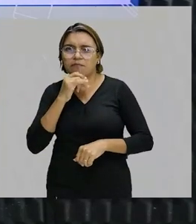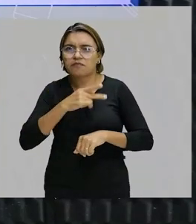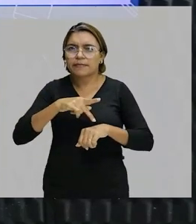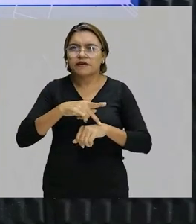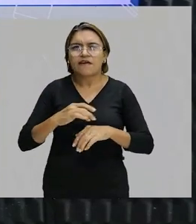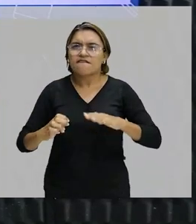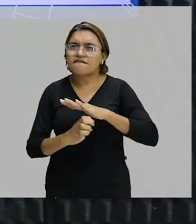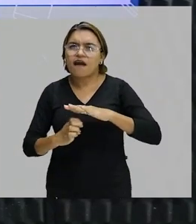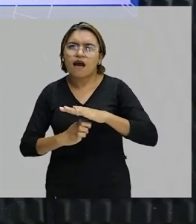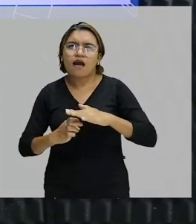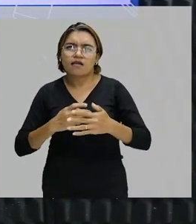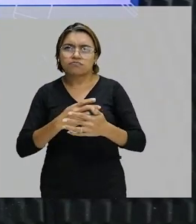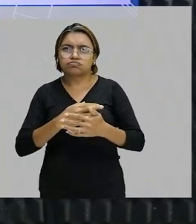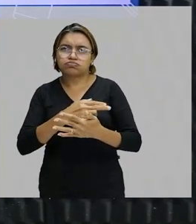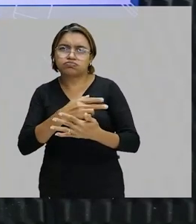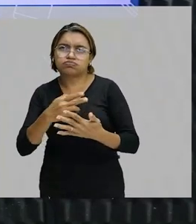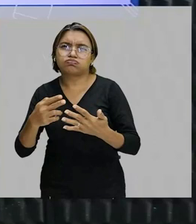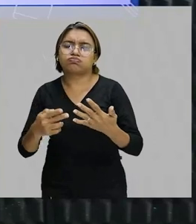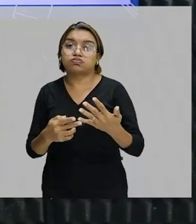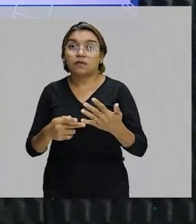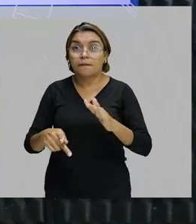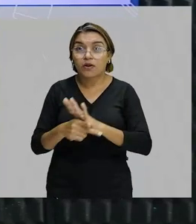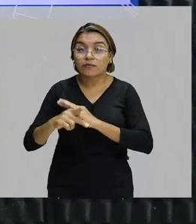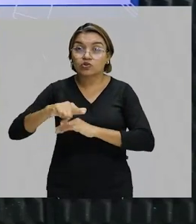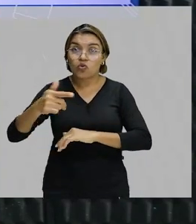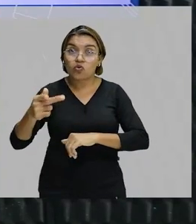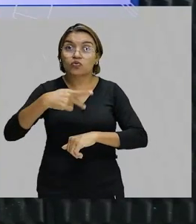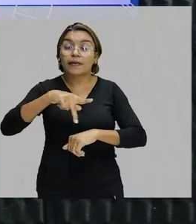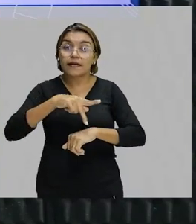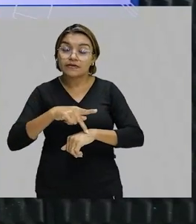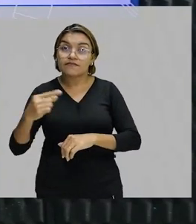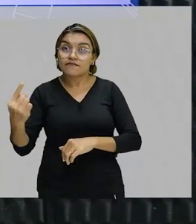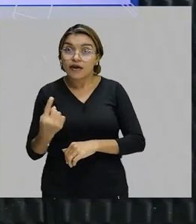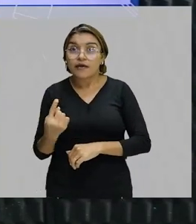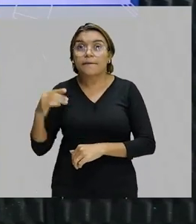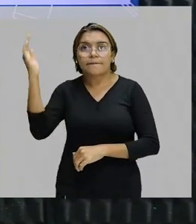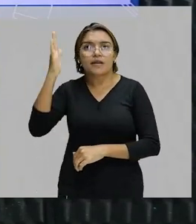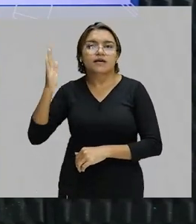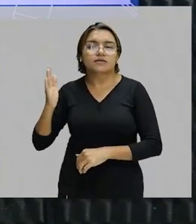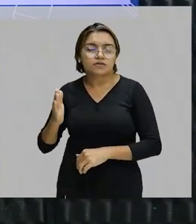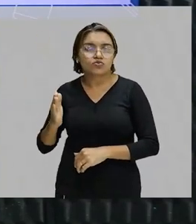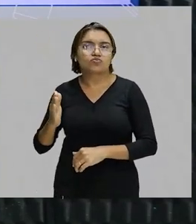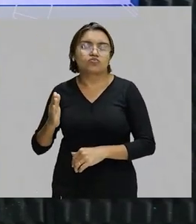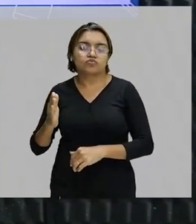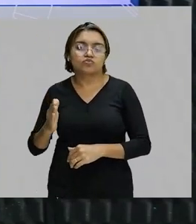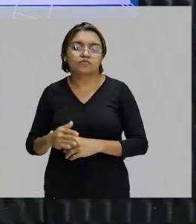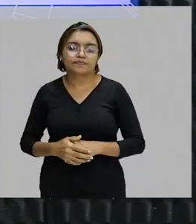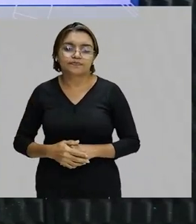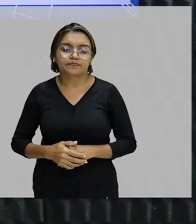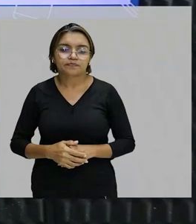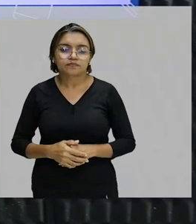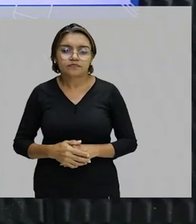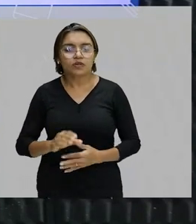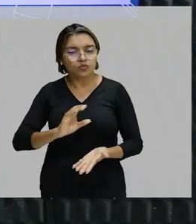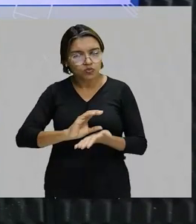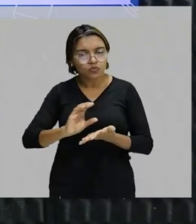tem no Brasil por exemplo né ou de empresas multinacionais que vem para cá e montam filiais Então é isso que acontece também nesse